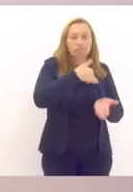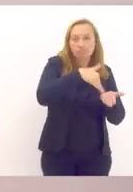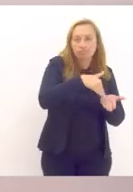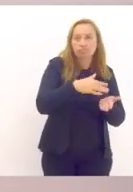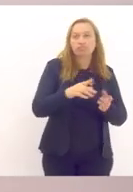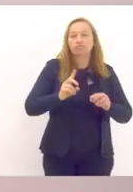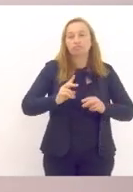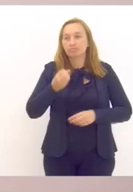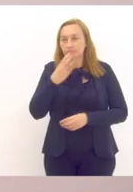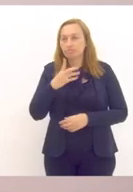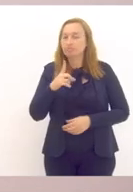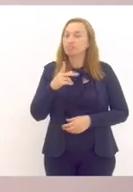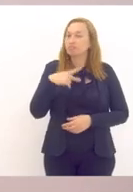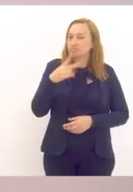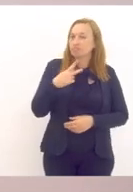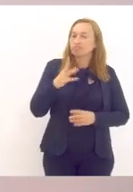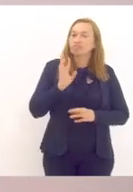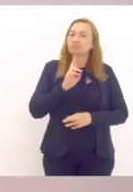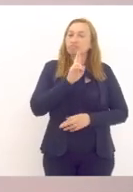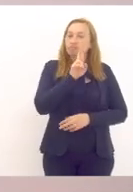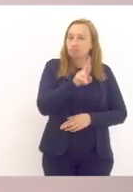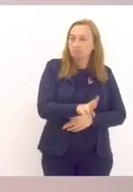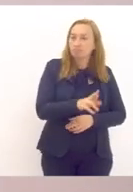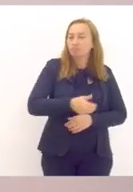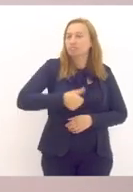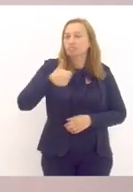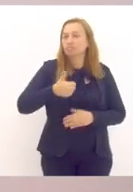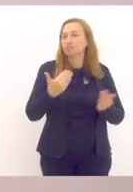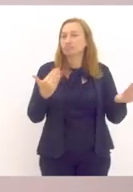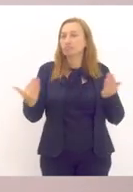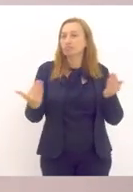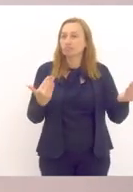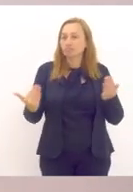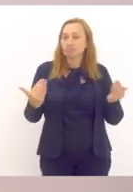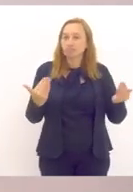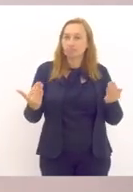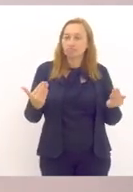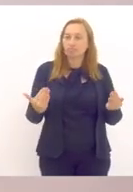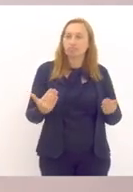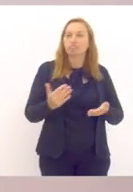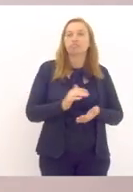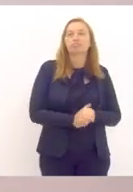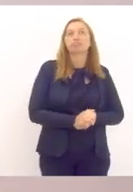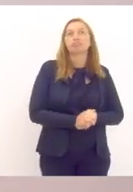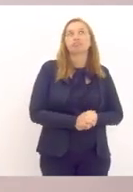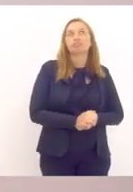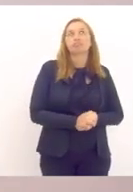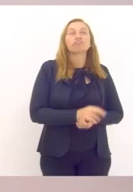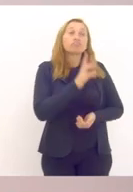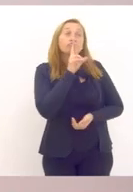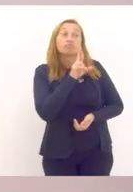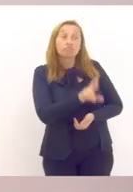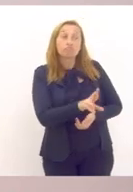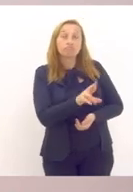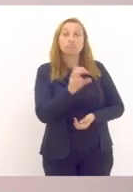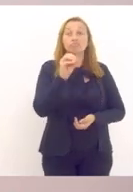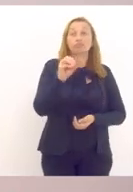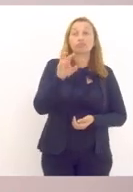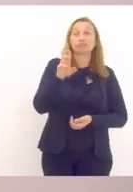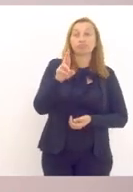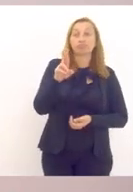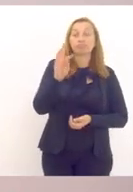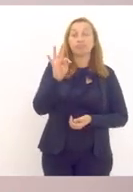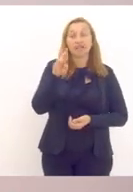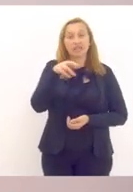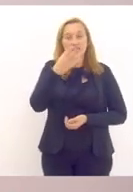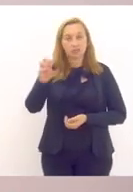comunicar. A lógica do resultado primário, eu gosto de comparar ela como um resultado operacional. Ou seja, ignora o custo